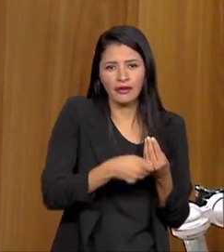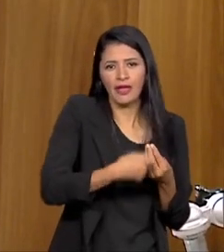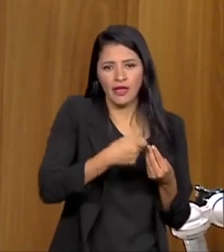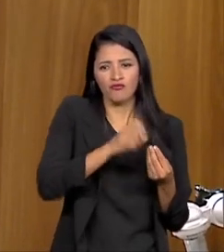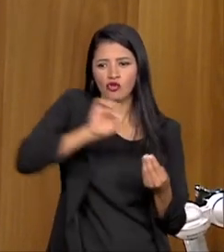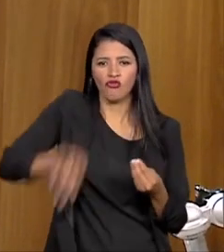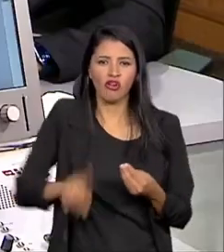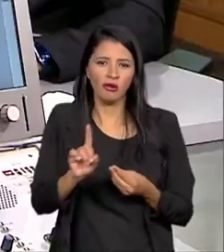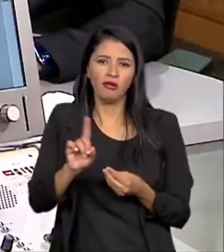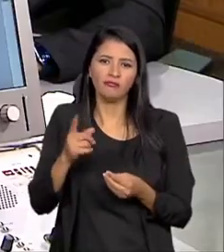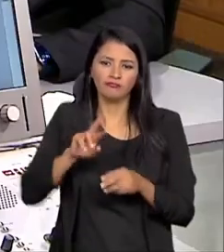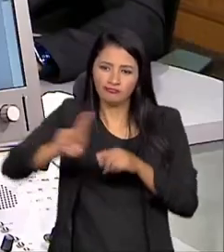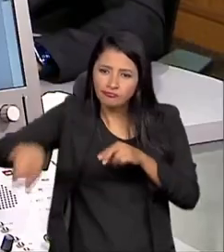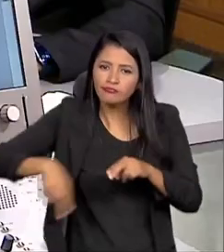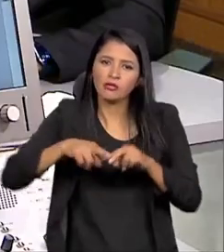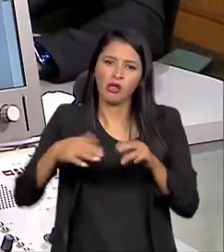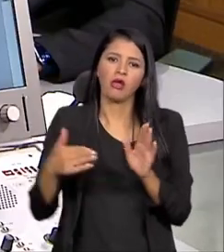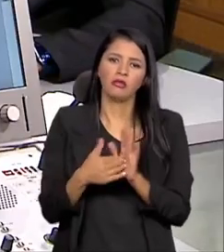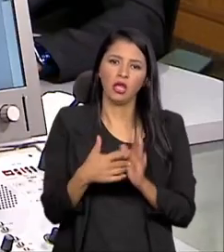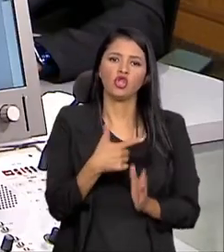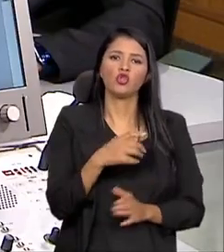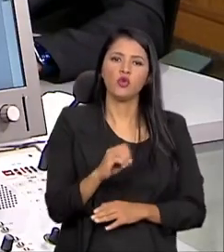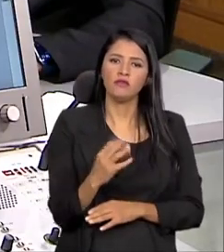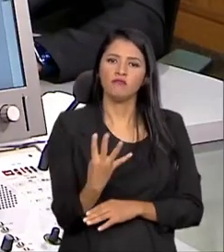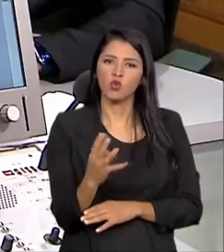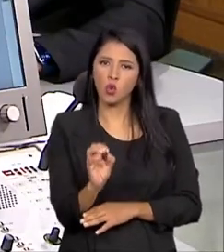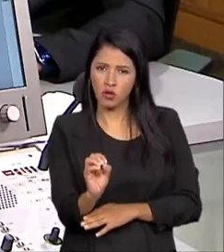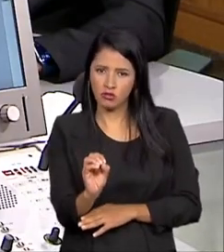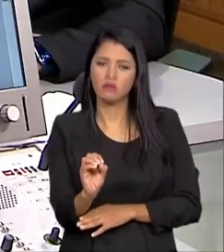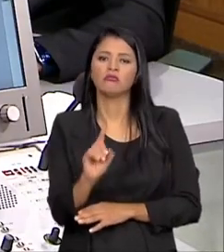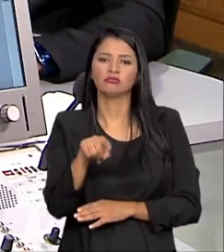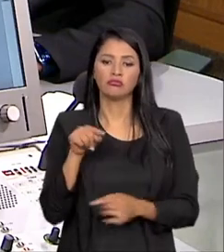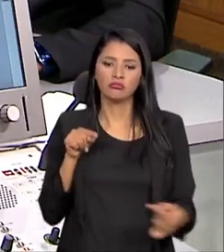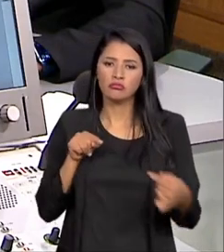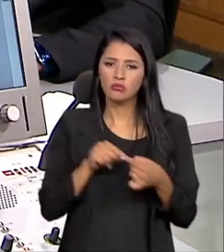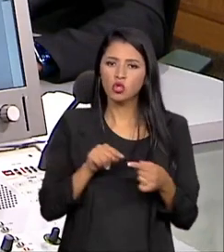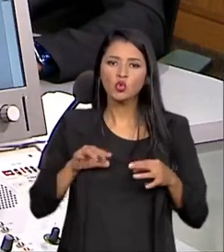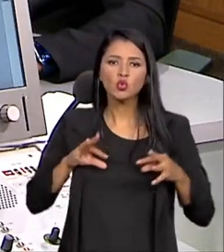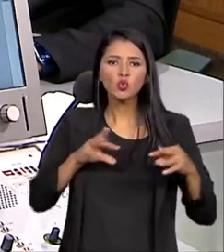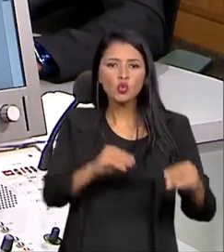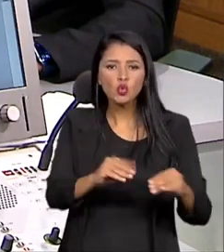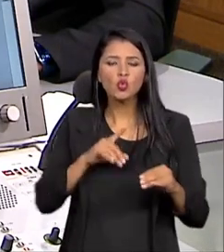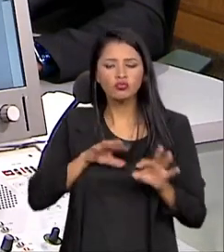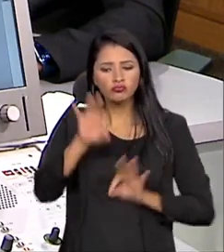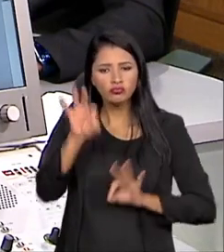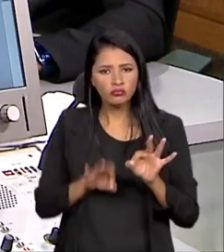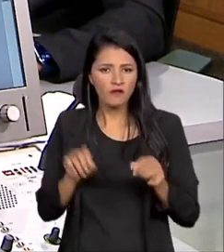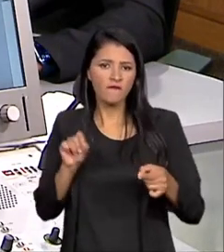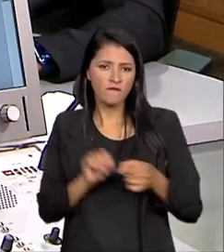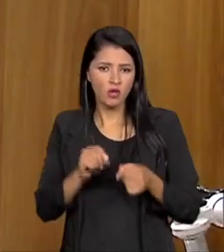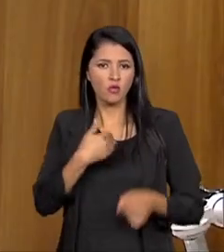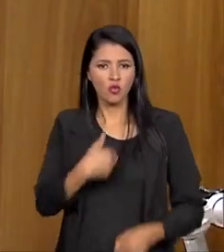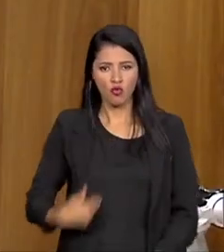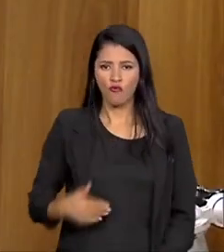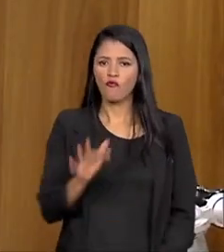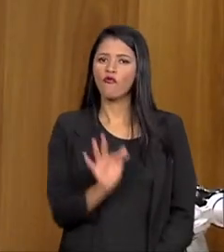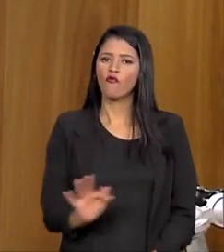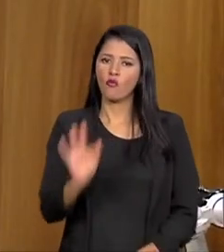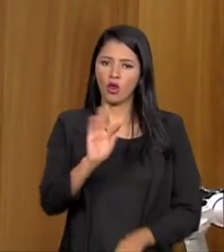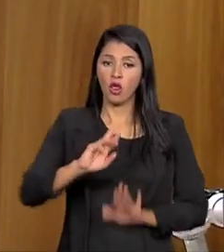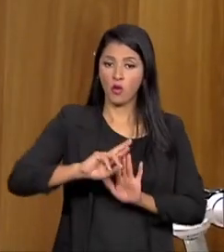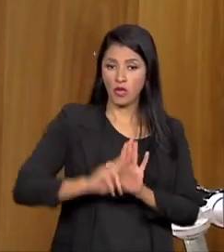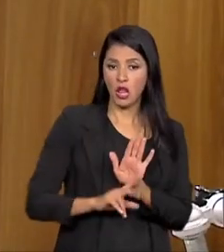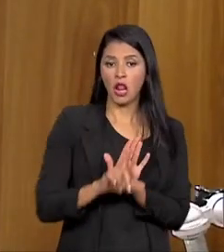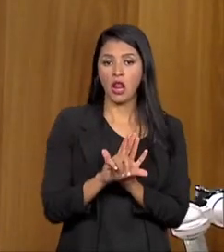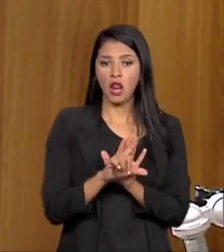até 2040 então todas essas metas e esses planos e todas são acabou-se que foi feito pelo Governo Federal regulamentando a